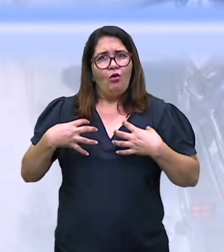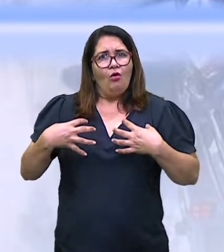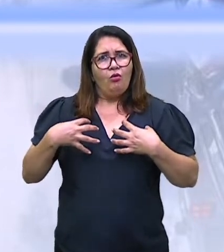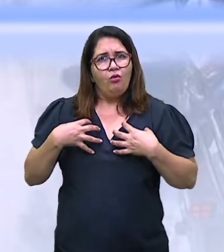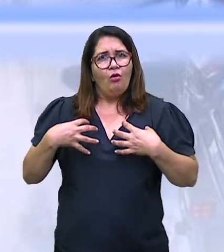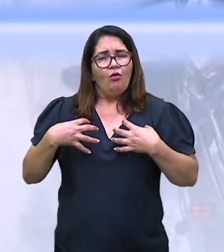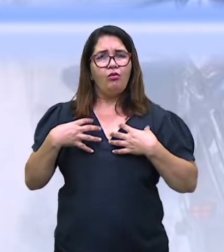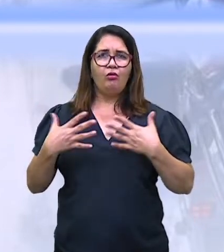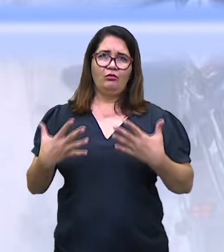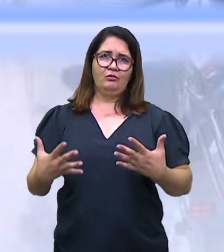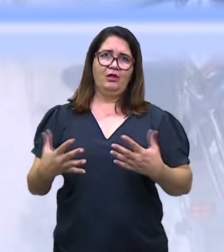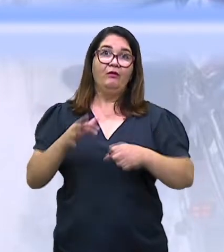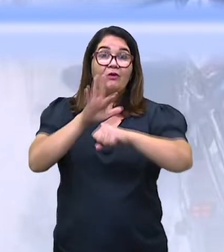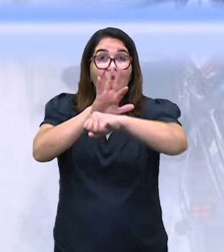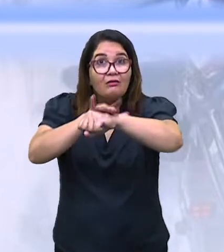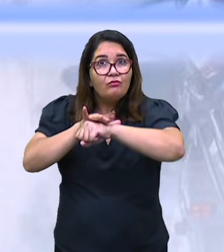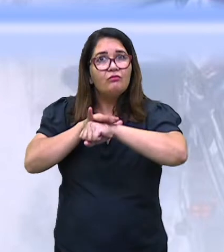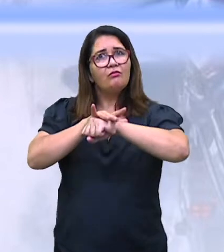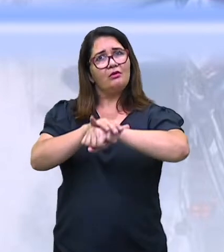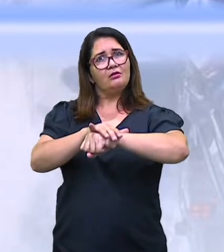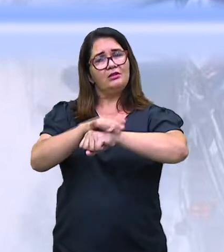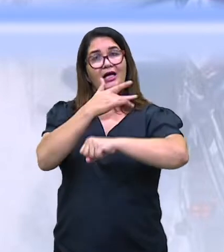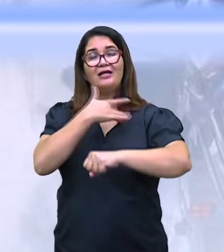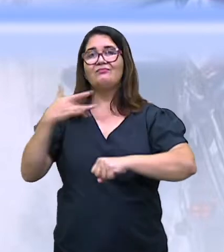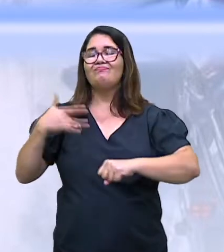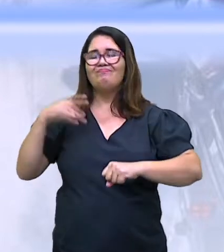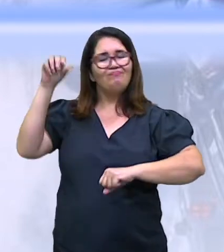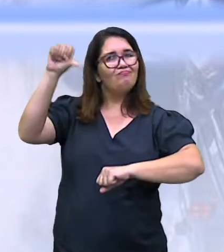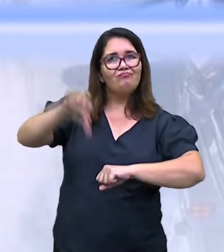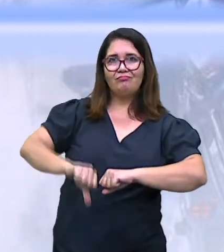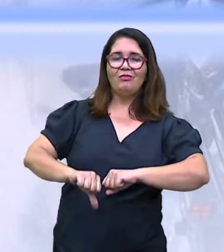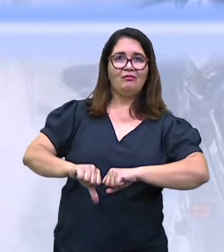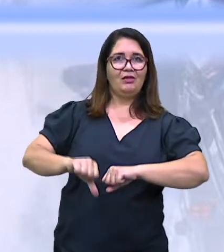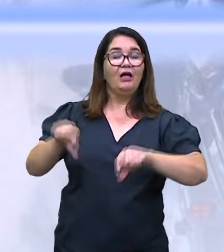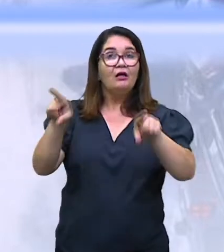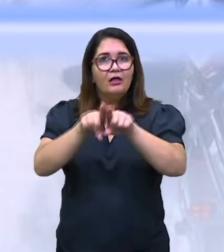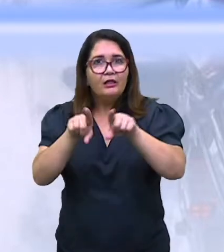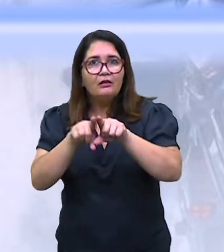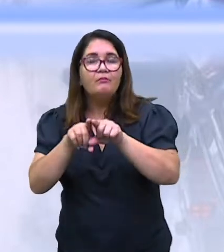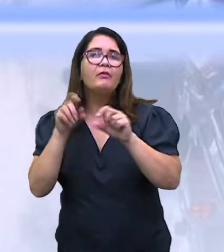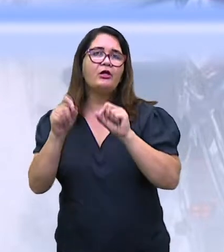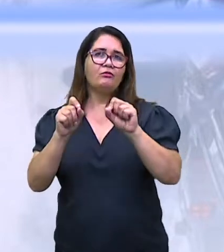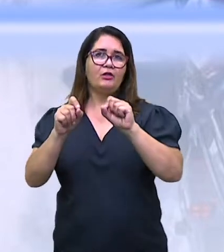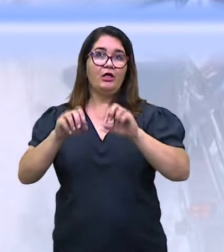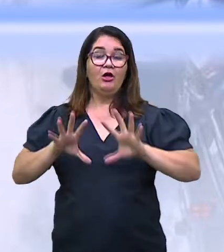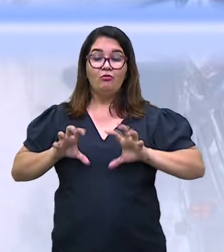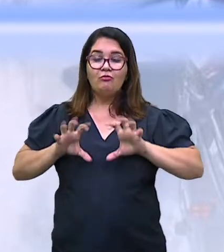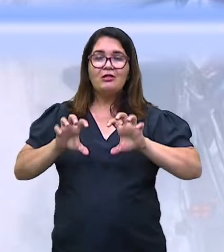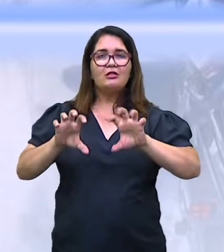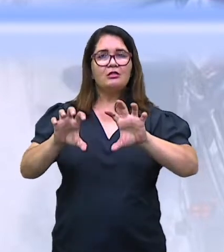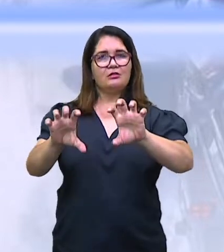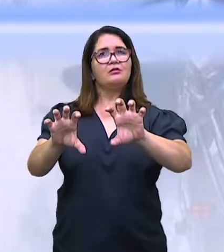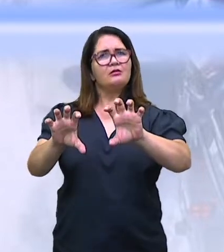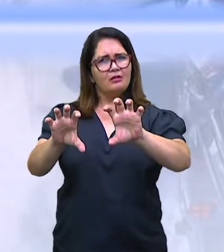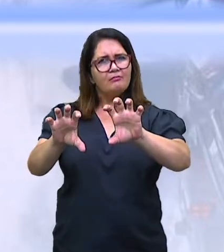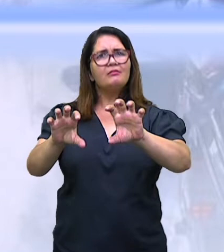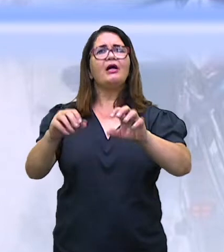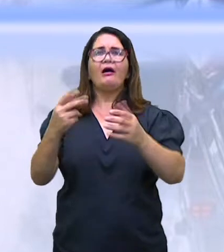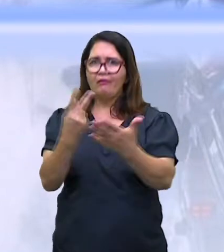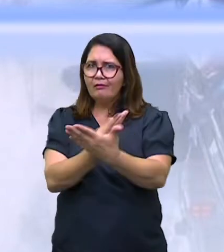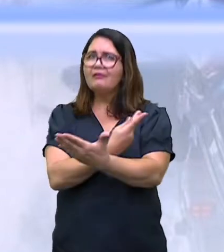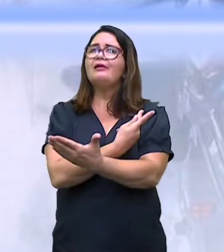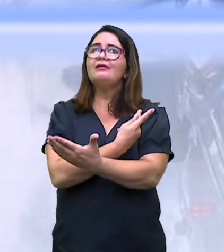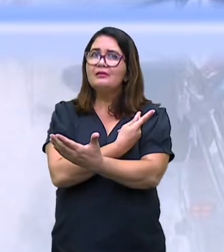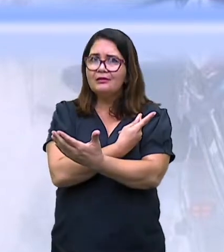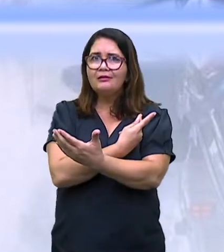alteração, às vezes, na nossa água, no nosso solo, as corrosões. Né? Às vezes a gente está lá